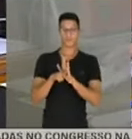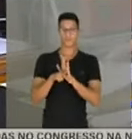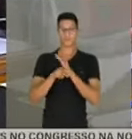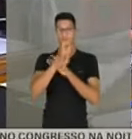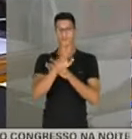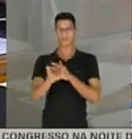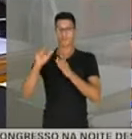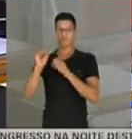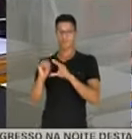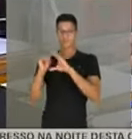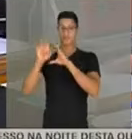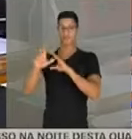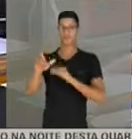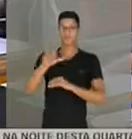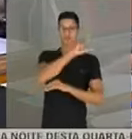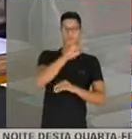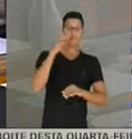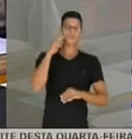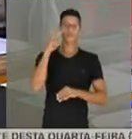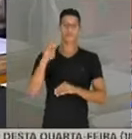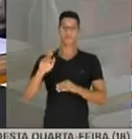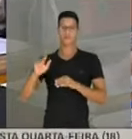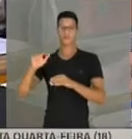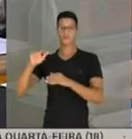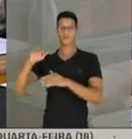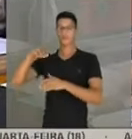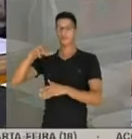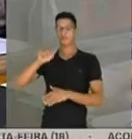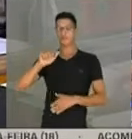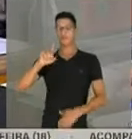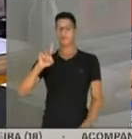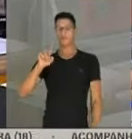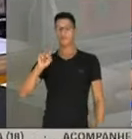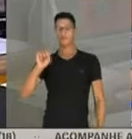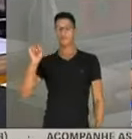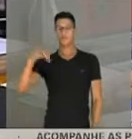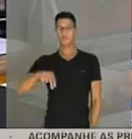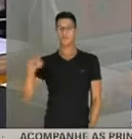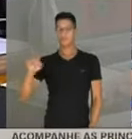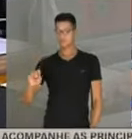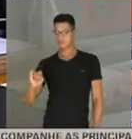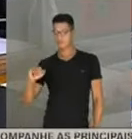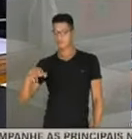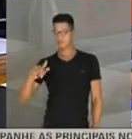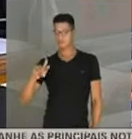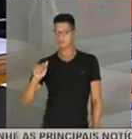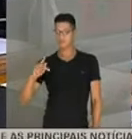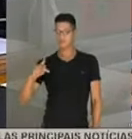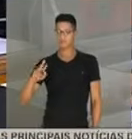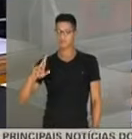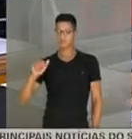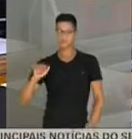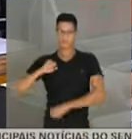iriam ser enviados antes lá para a Madison, lá em Singapura, de modo